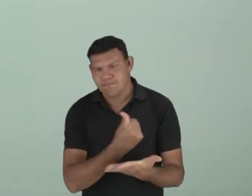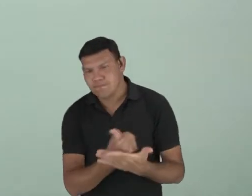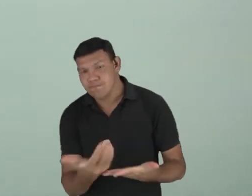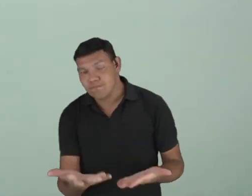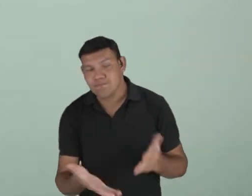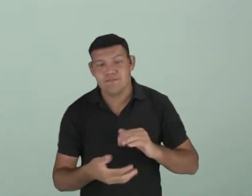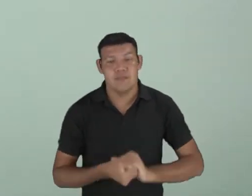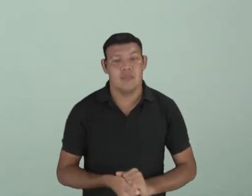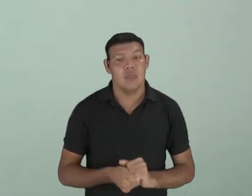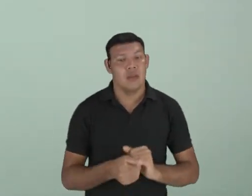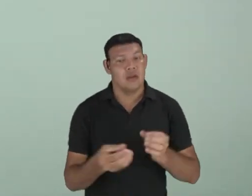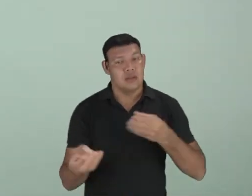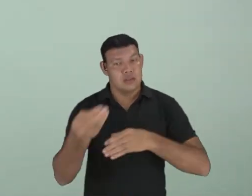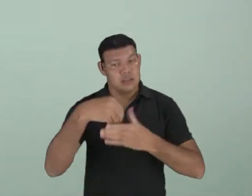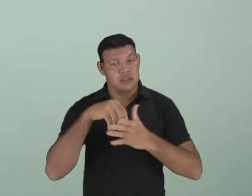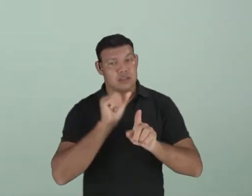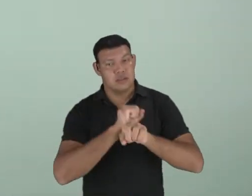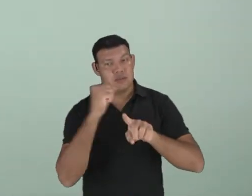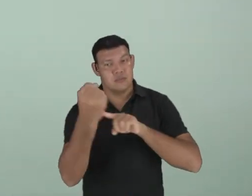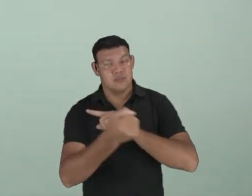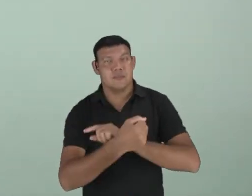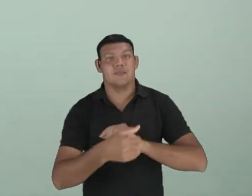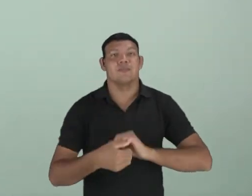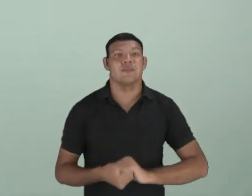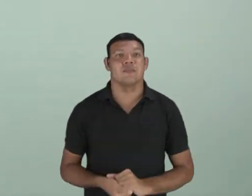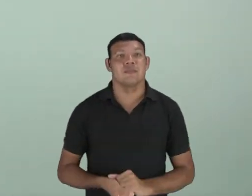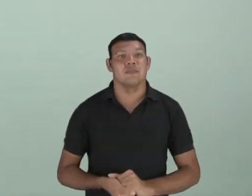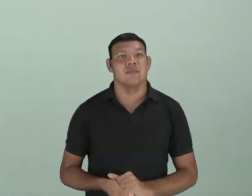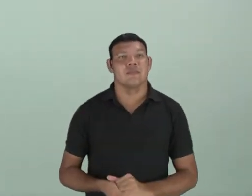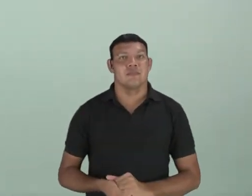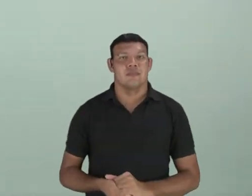corporações eles atuam na sociedade.